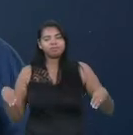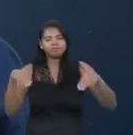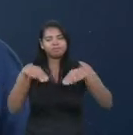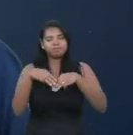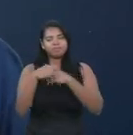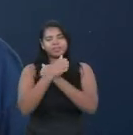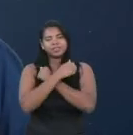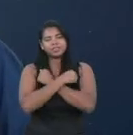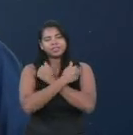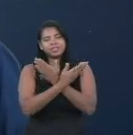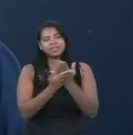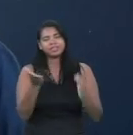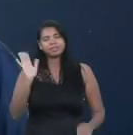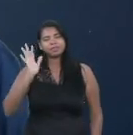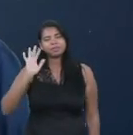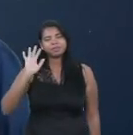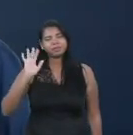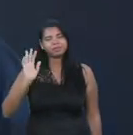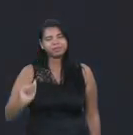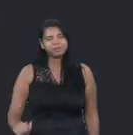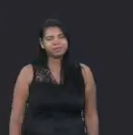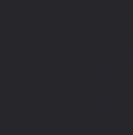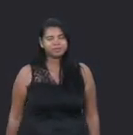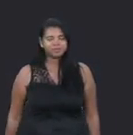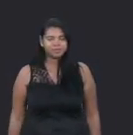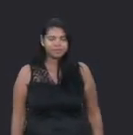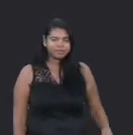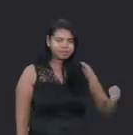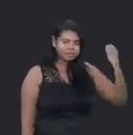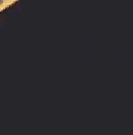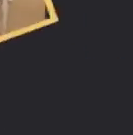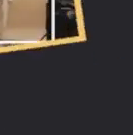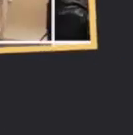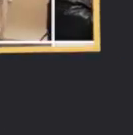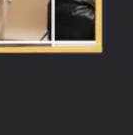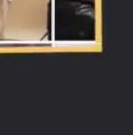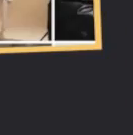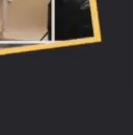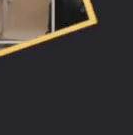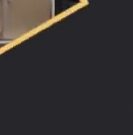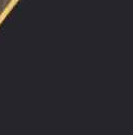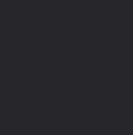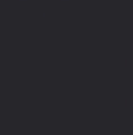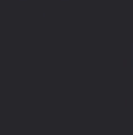Um grande abraço para você e até mais. Tchau, tchau.